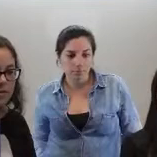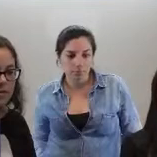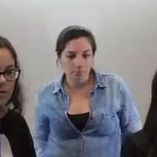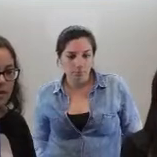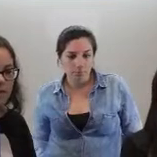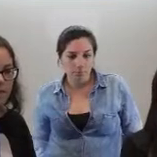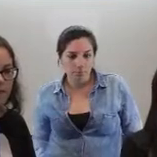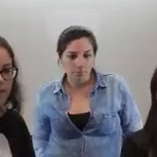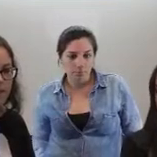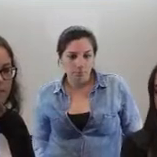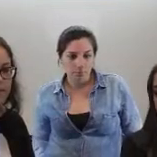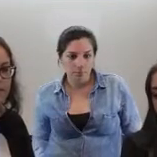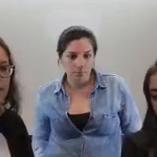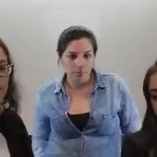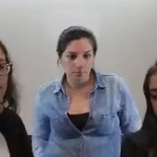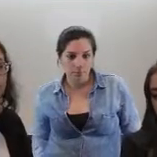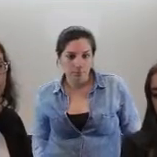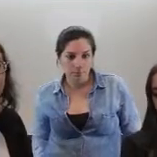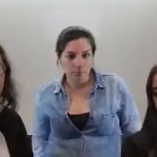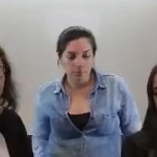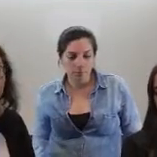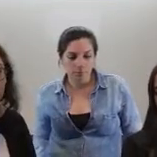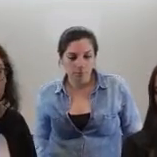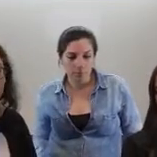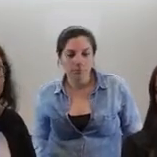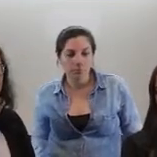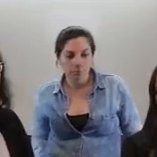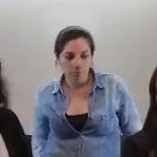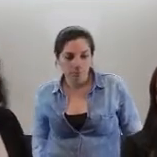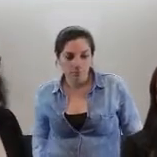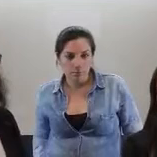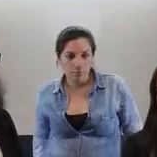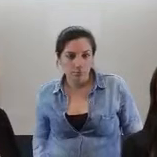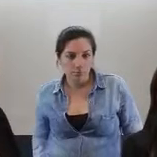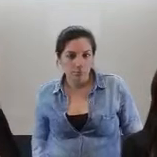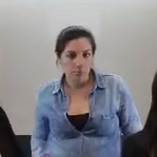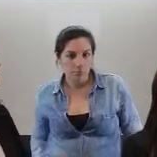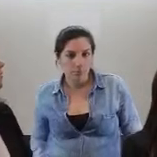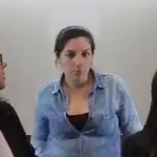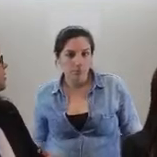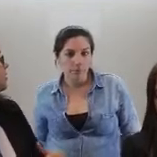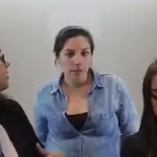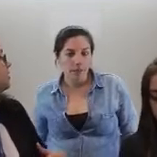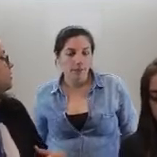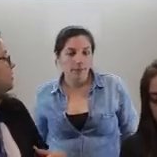mexer. Dá para pesquisar termos dentro do livro. Deixa eu ver, prof, qual tem um